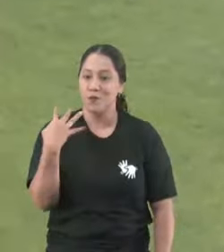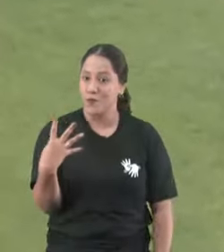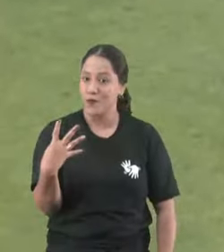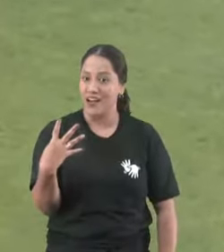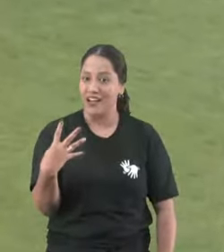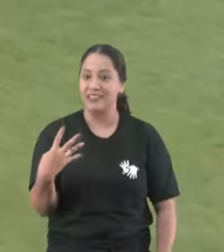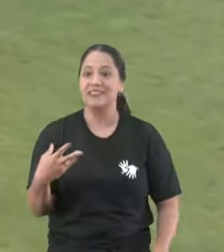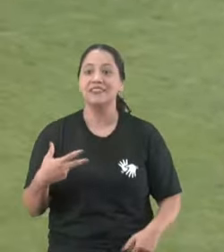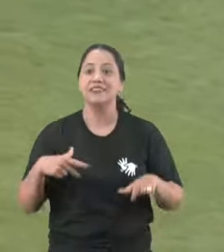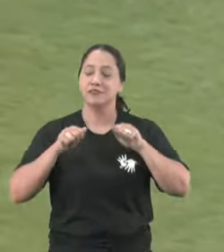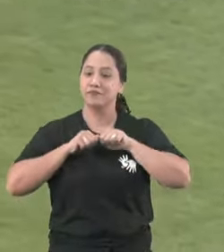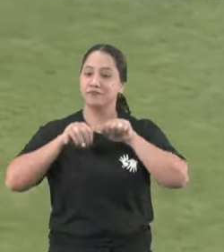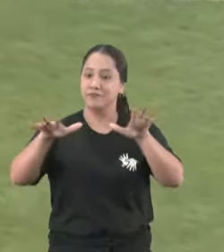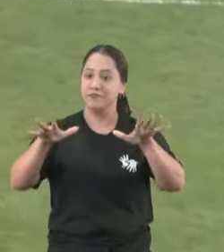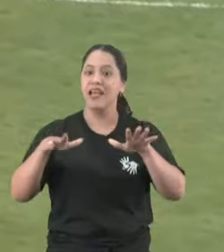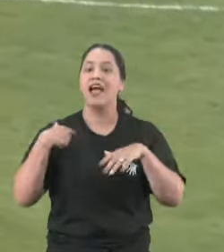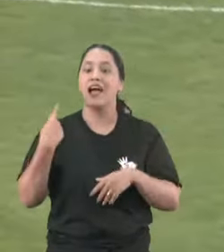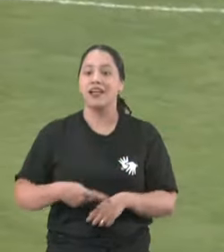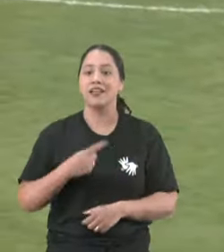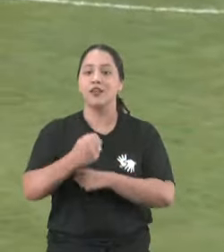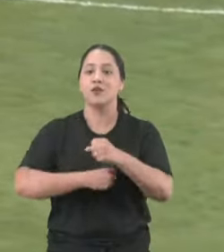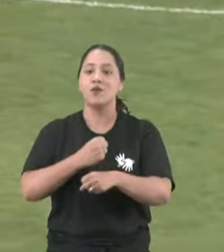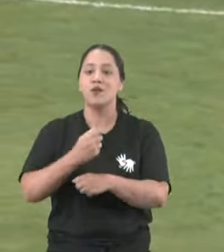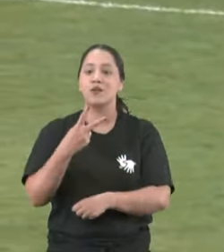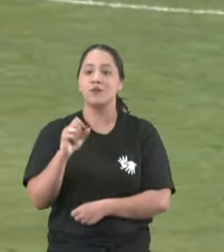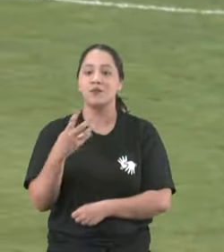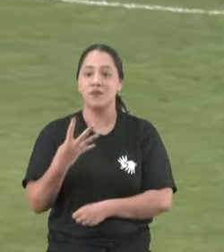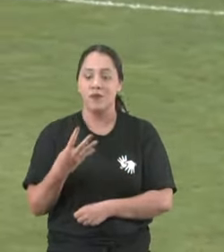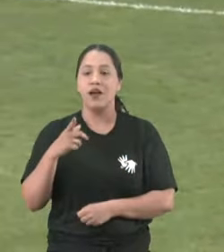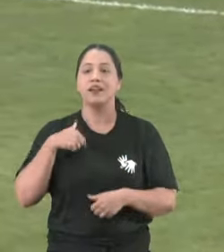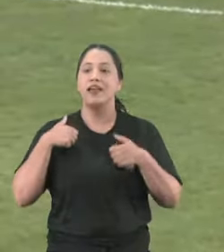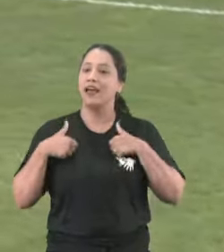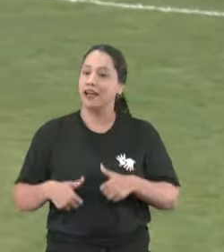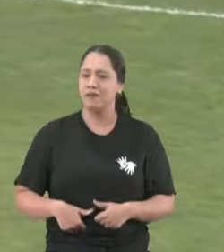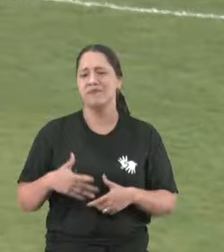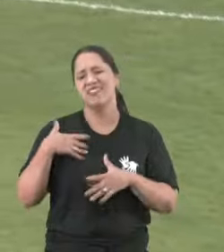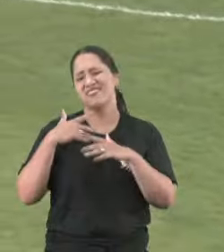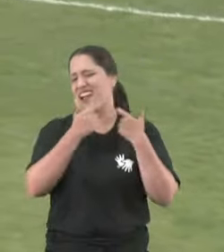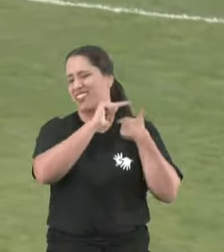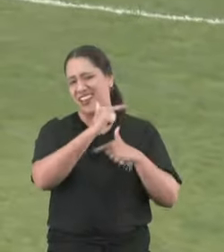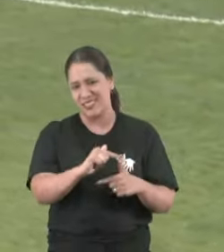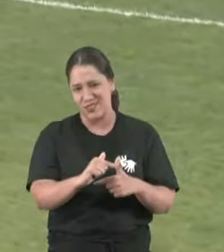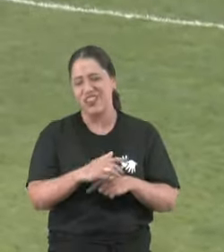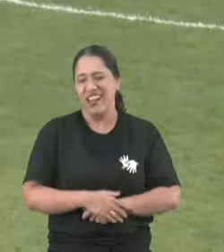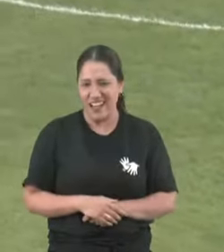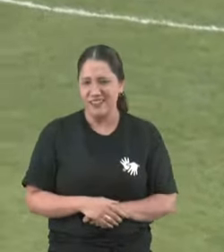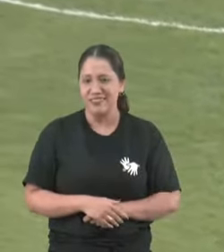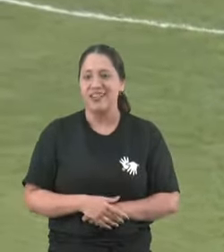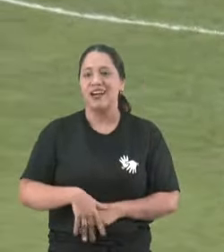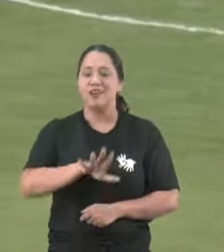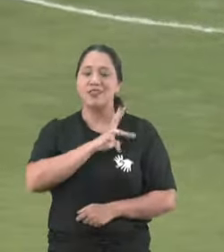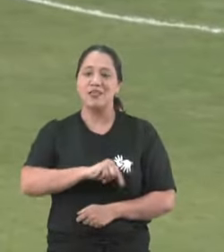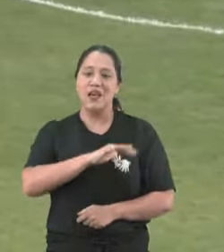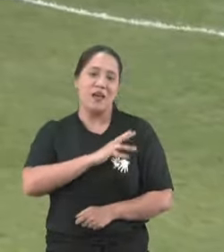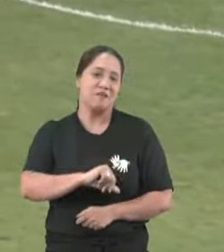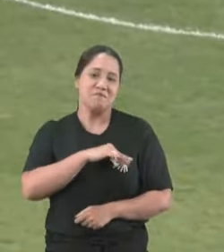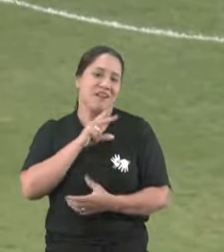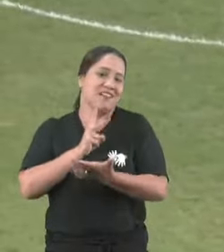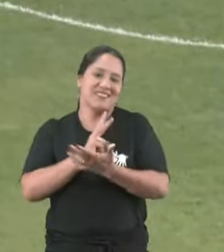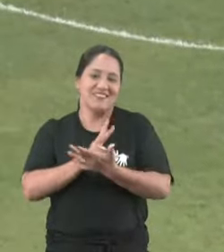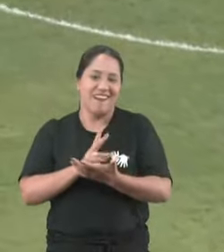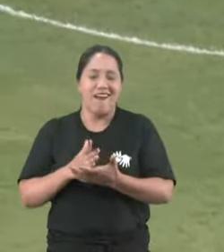né? Um lançamento dessa temporada 2024, que é a camisa que é tradicional, né? Vira e mexe o CRB, coloca ela